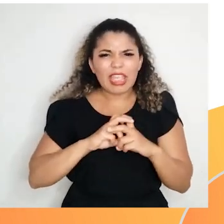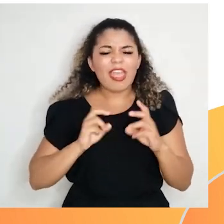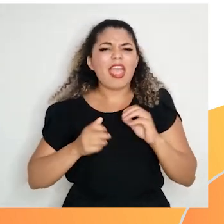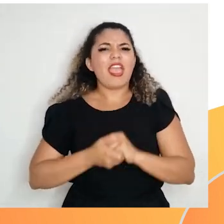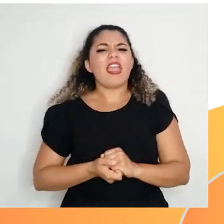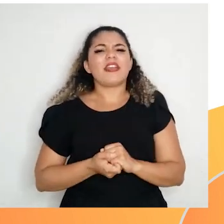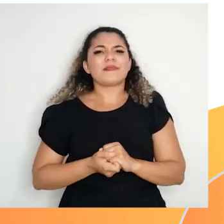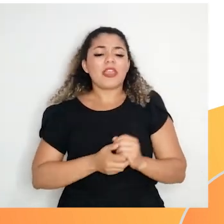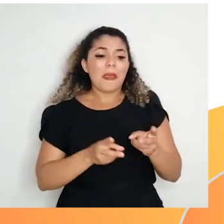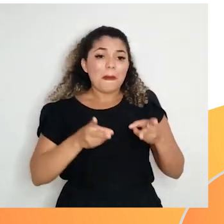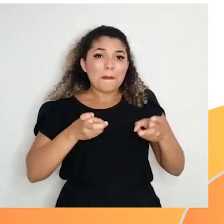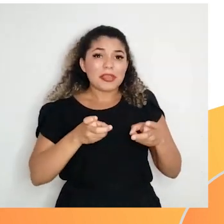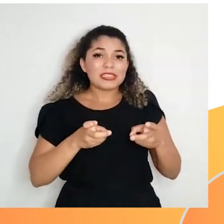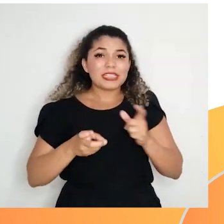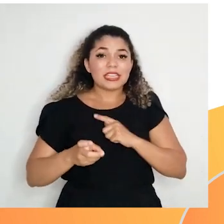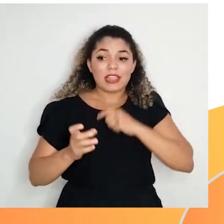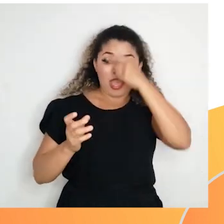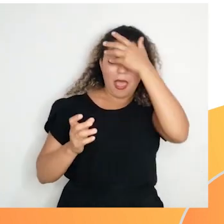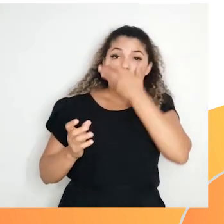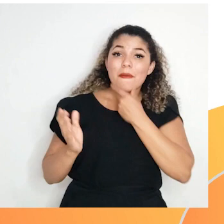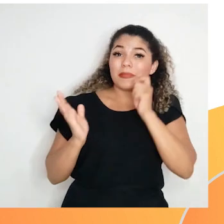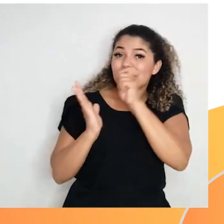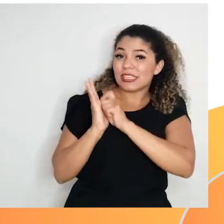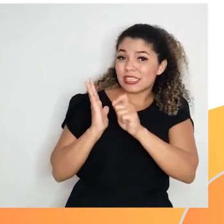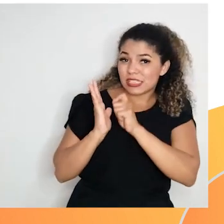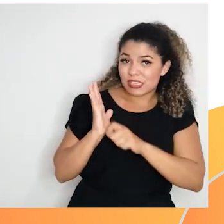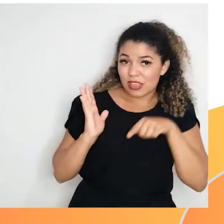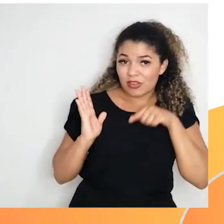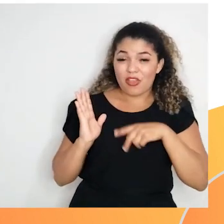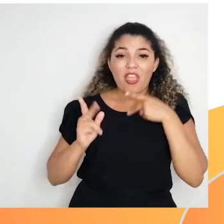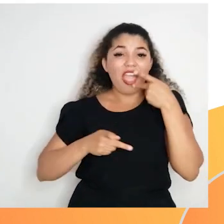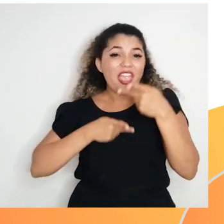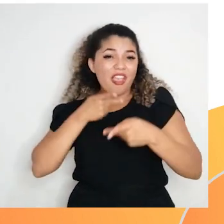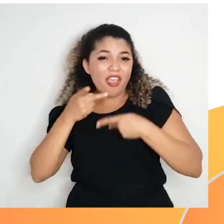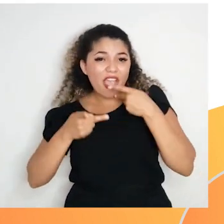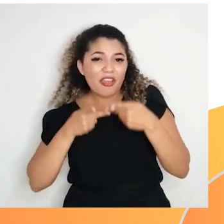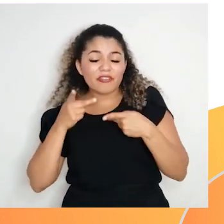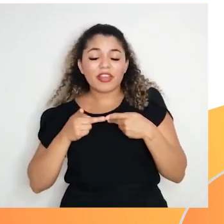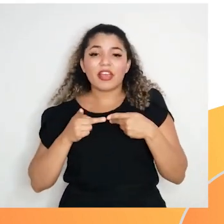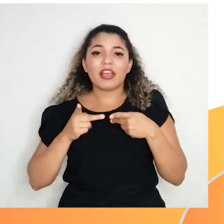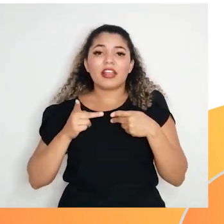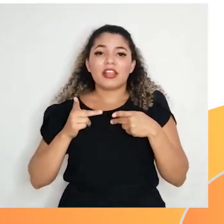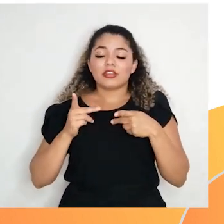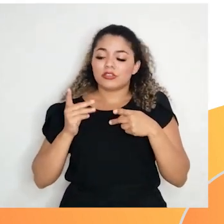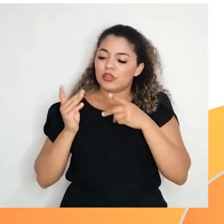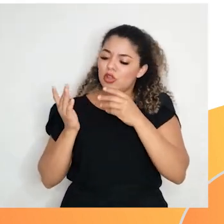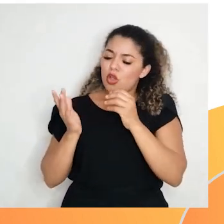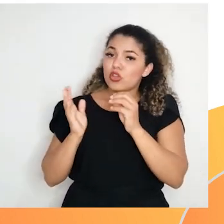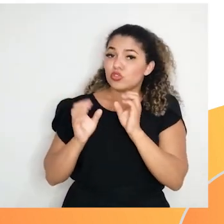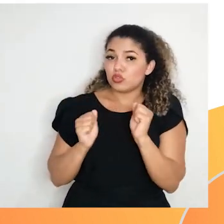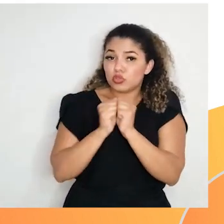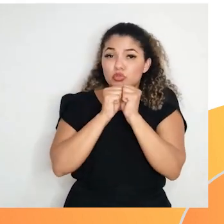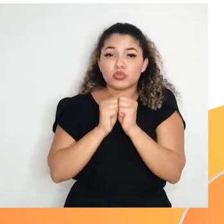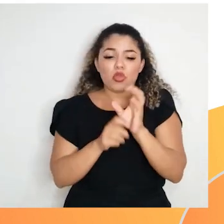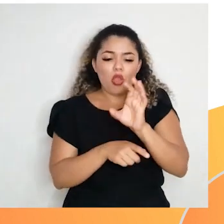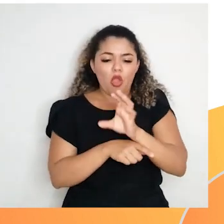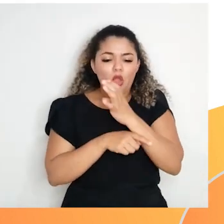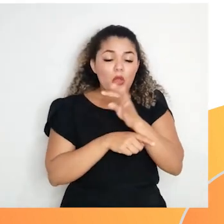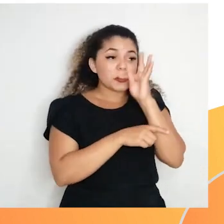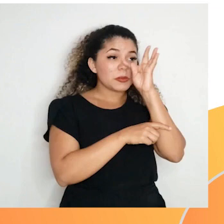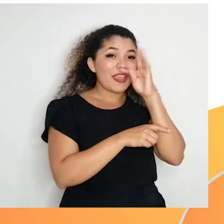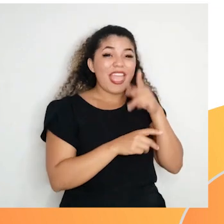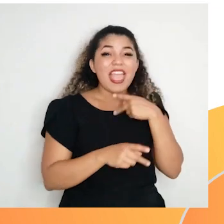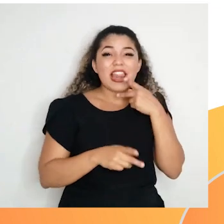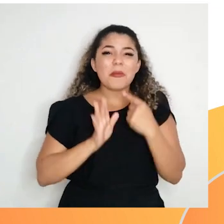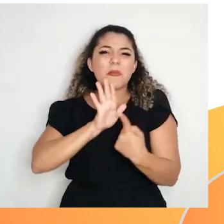bélico. Ele traz o lírico quando ele dialoga com a obra Os Girassóis, mas também